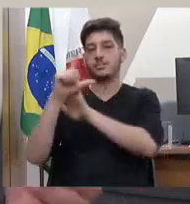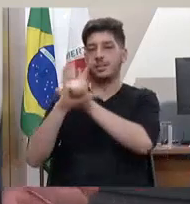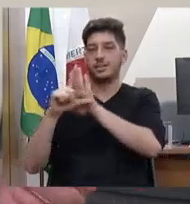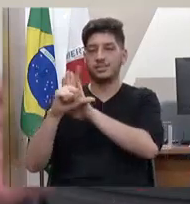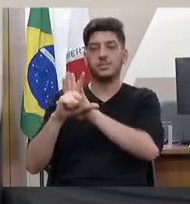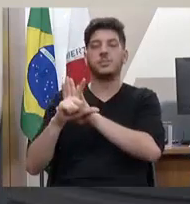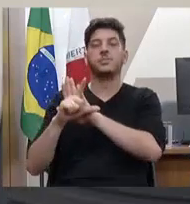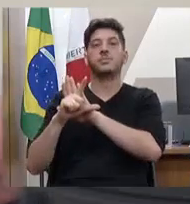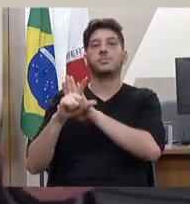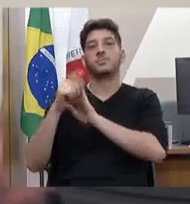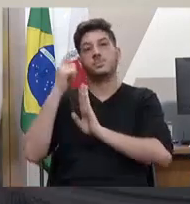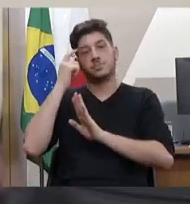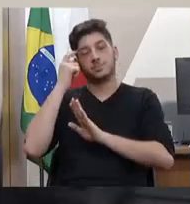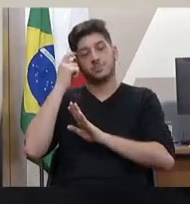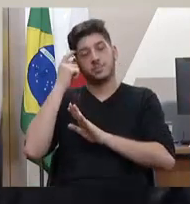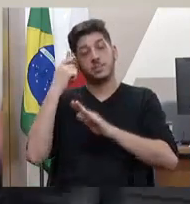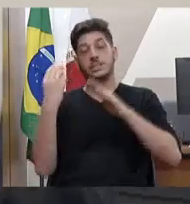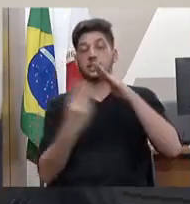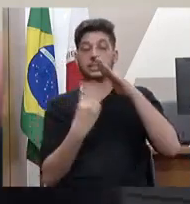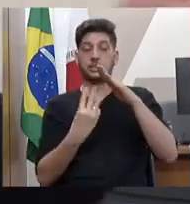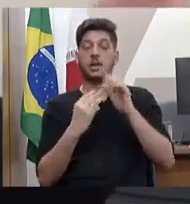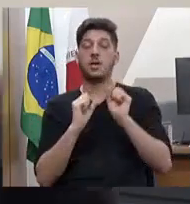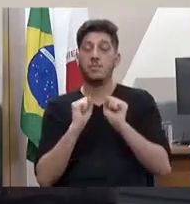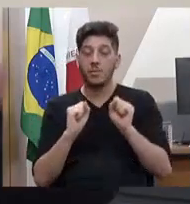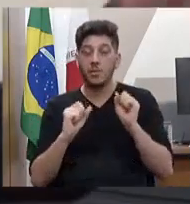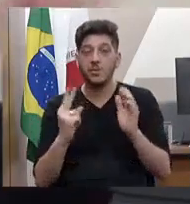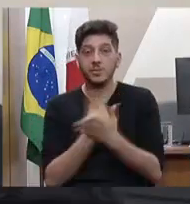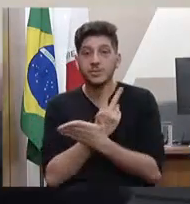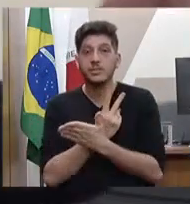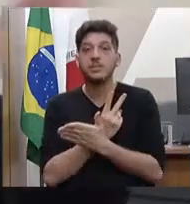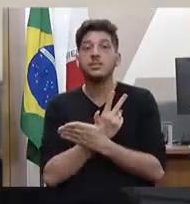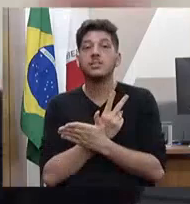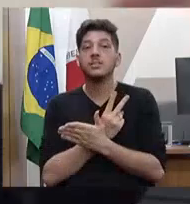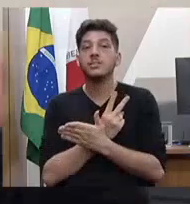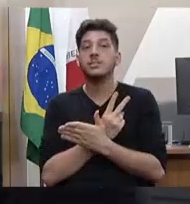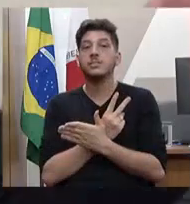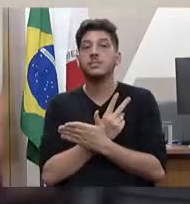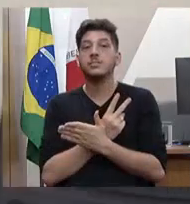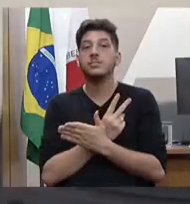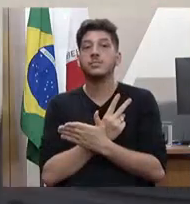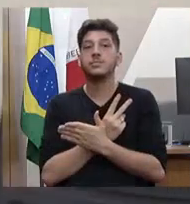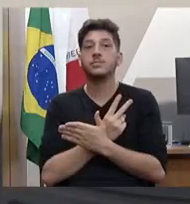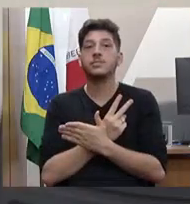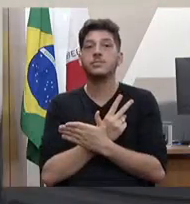que a terceirização pode ocorrer em todos os